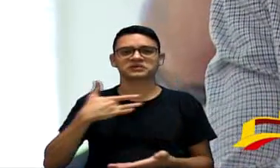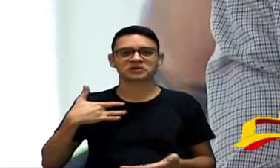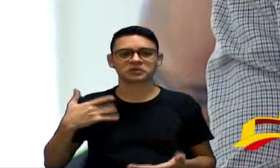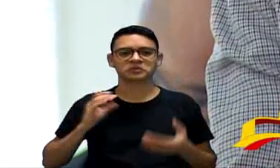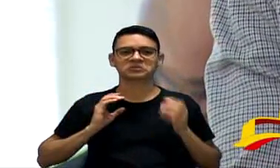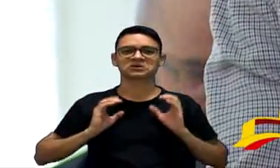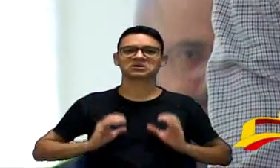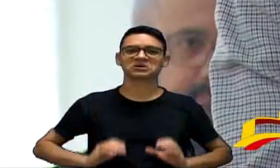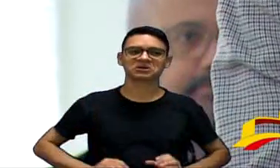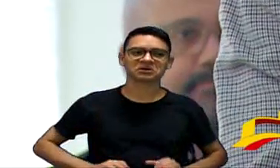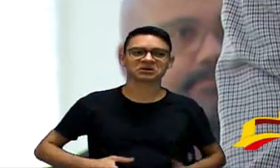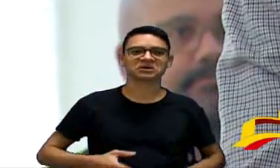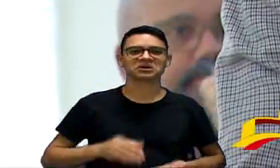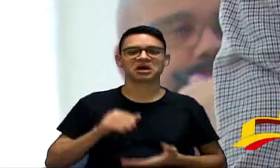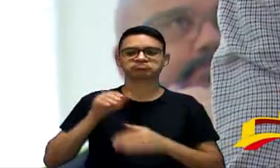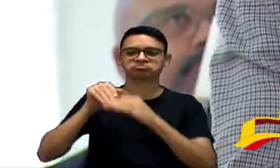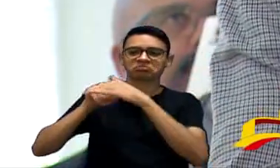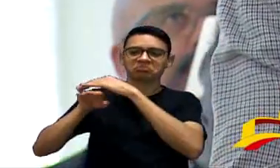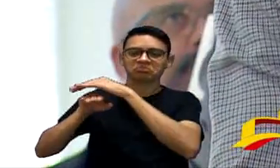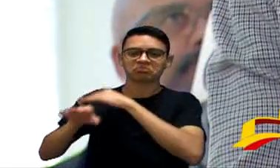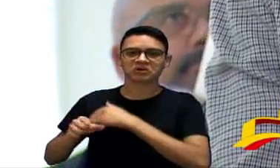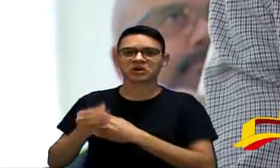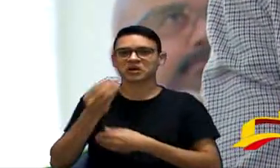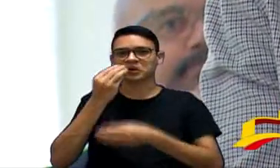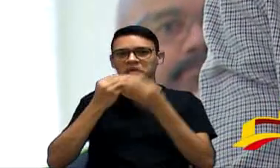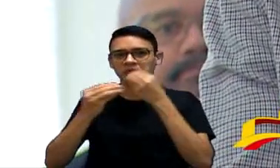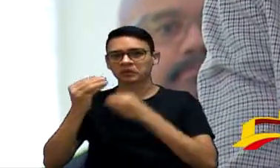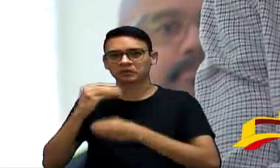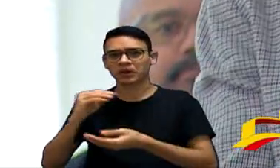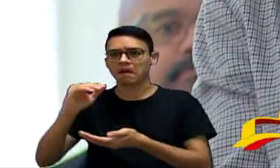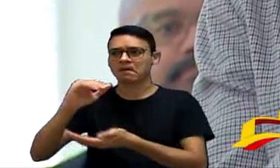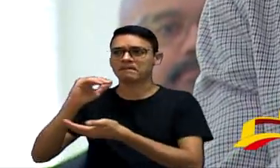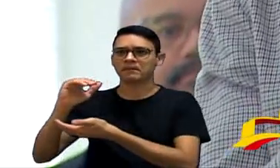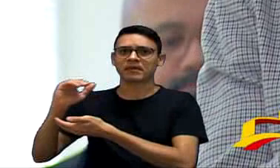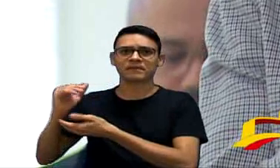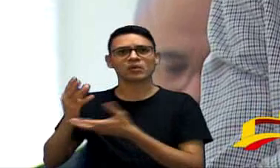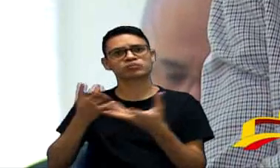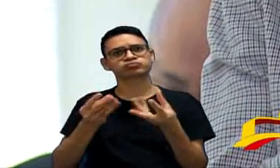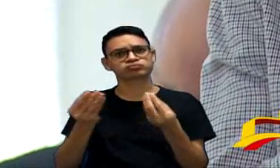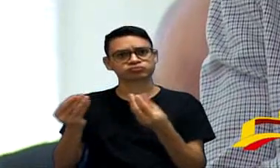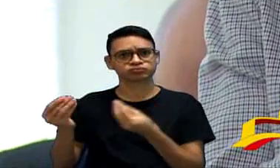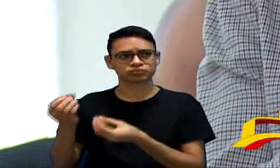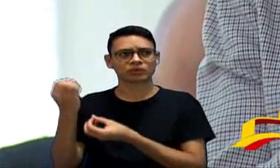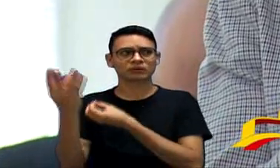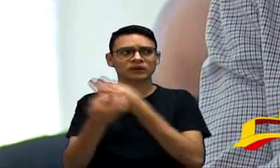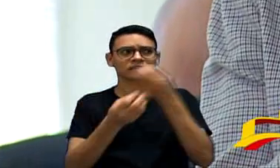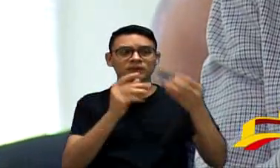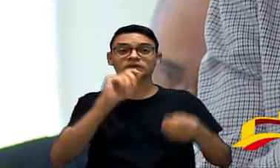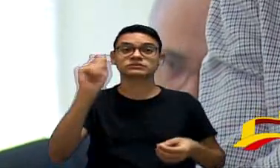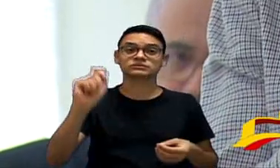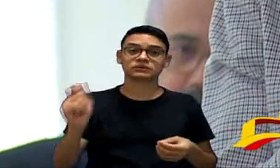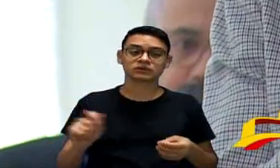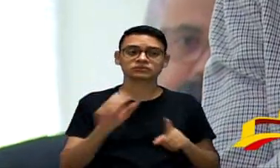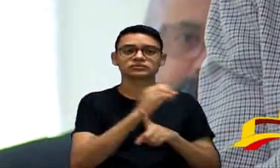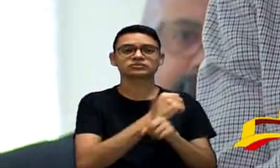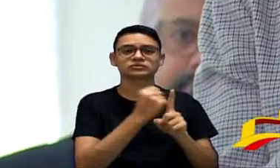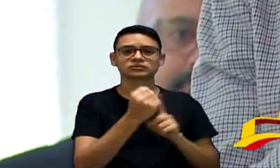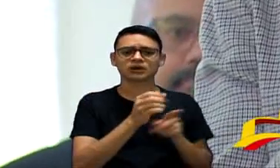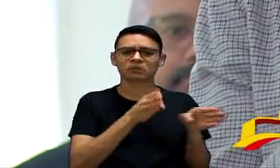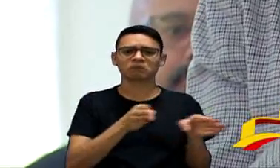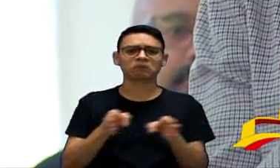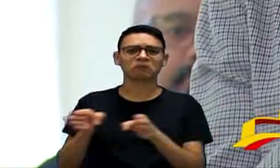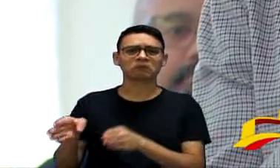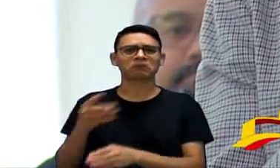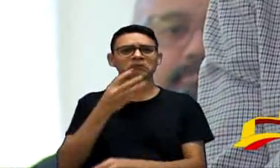Cidadania, Banco de Alimentos. O Banco de Alimentos recolheu muito alimentos para distribuição para as entidades sociais. Tudo em ordem. Quando